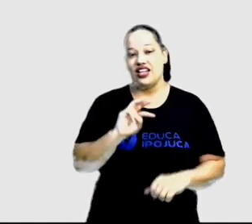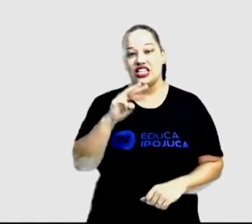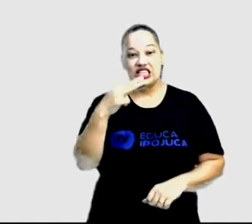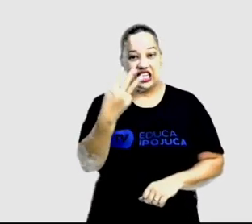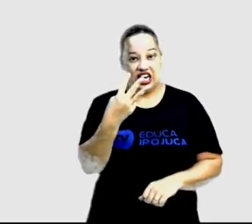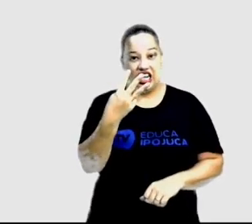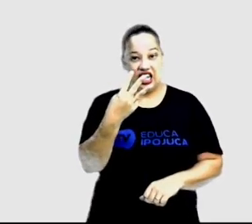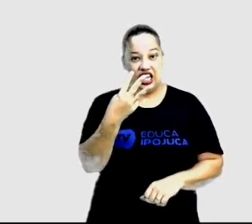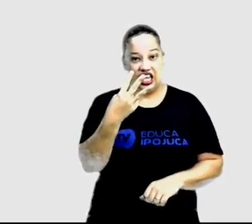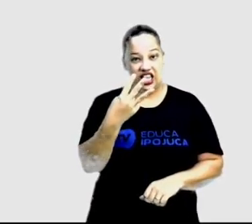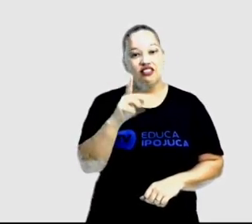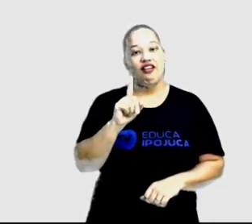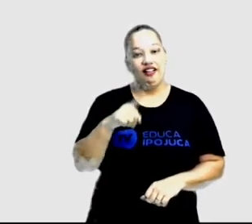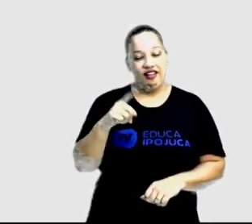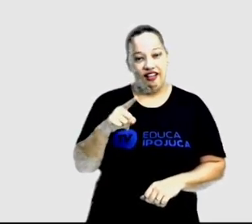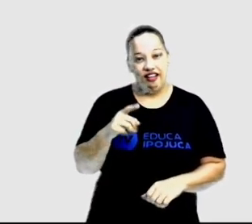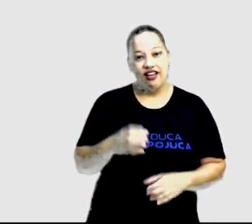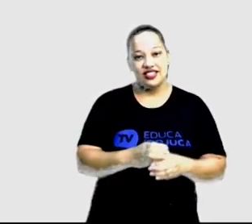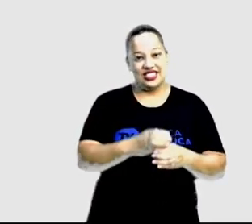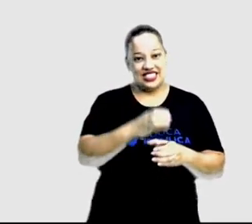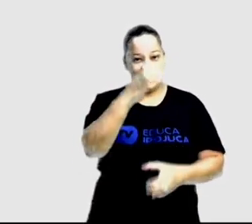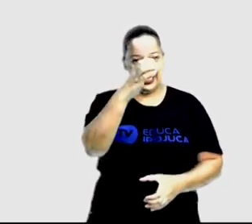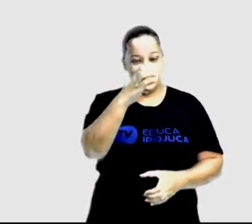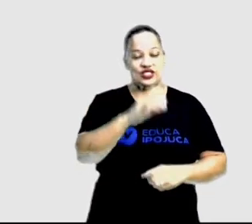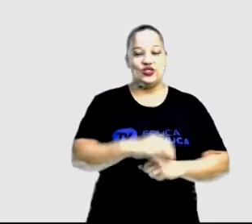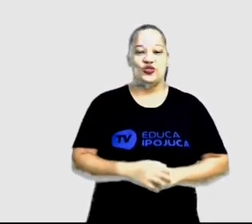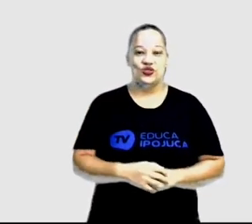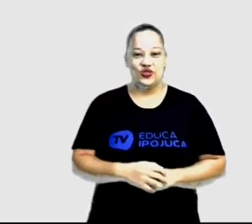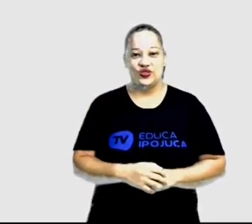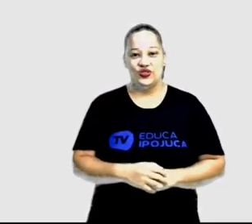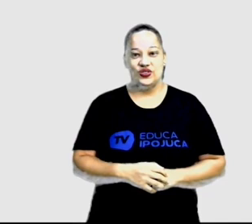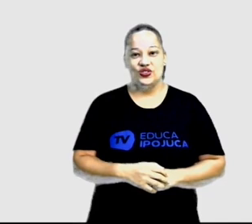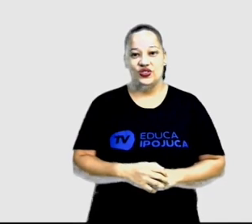3. Cilindro.